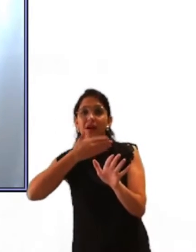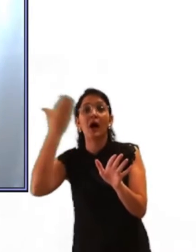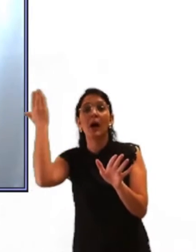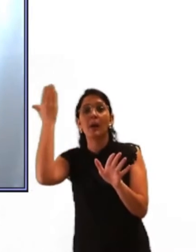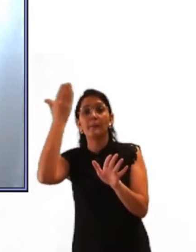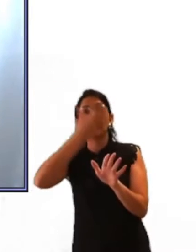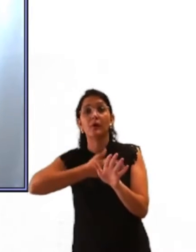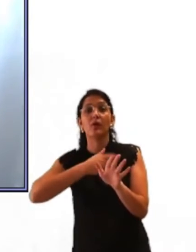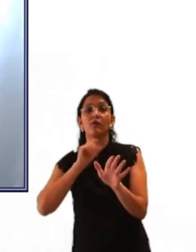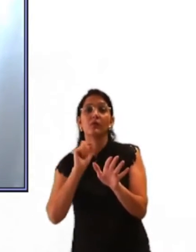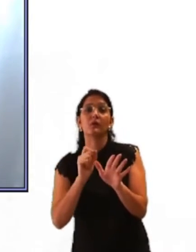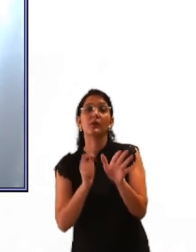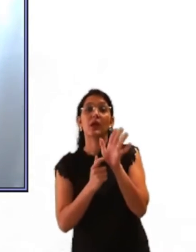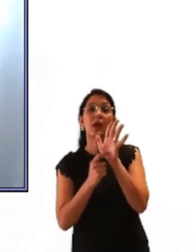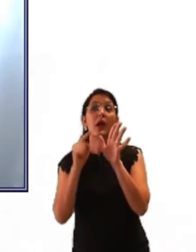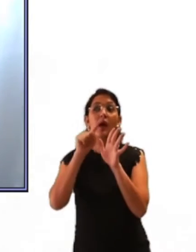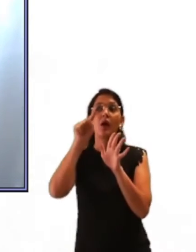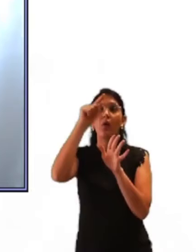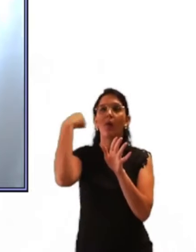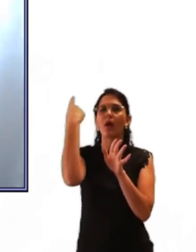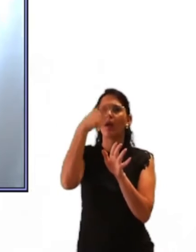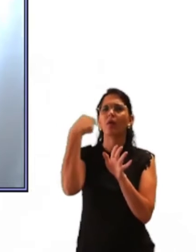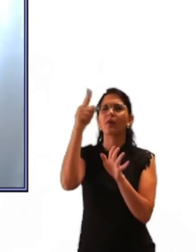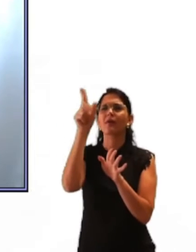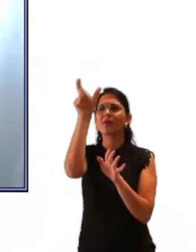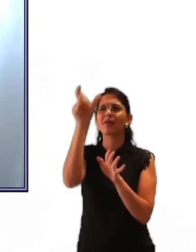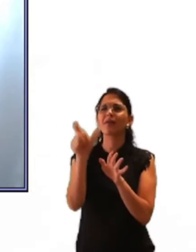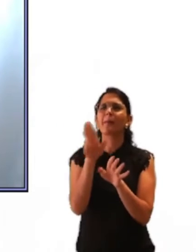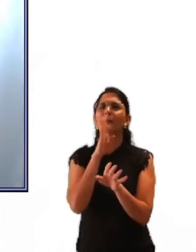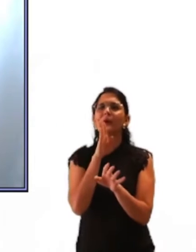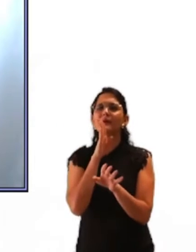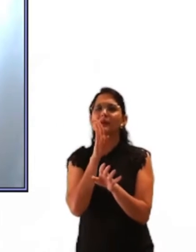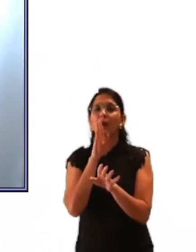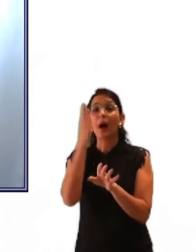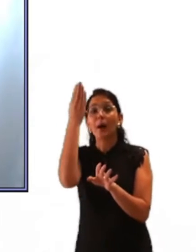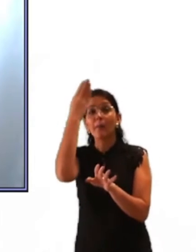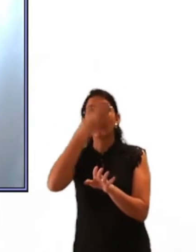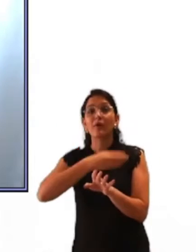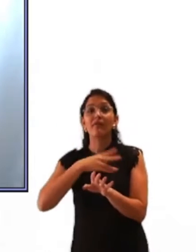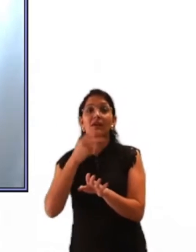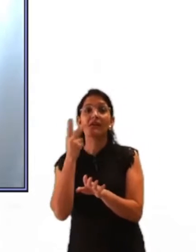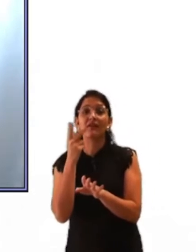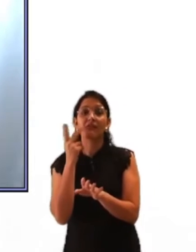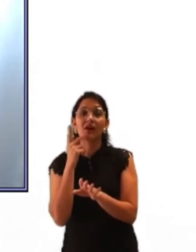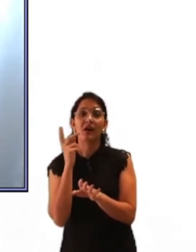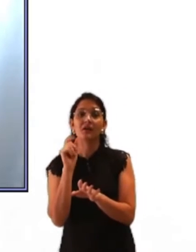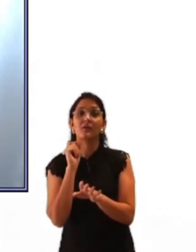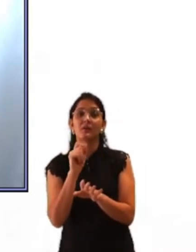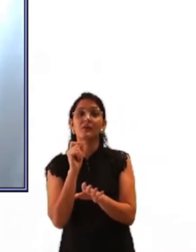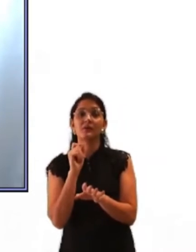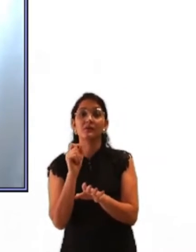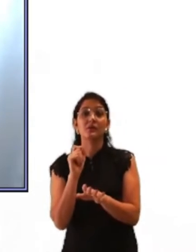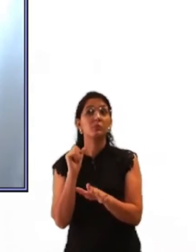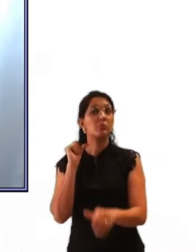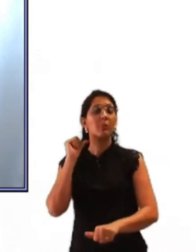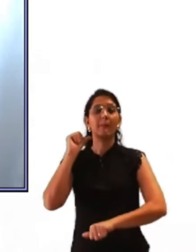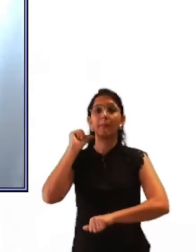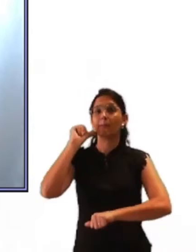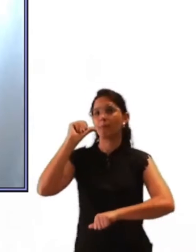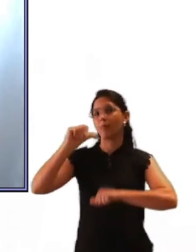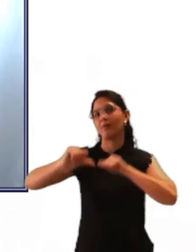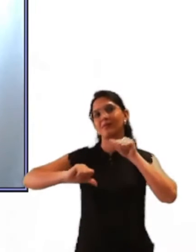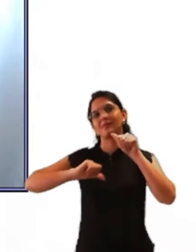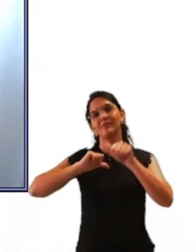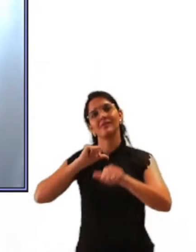essa prova, no caso, vamos pegar aqui o reconhecimento, é uma prova que deve ser considerada irrepetível. Irrepetível por